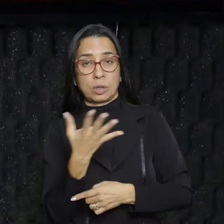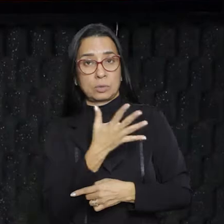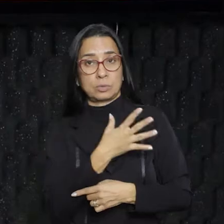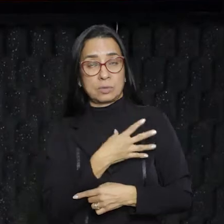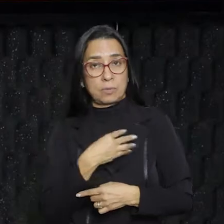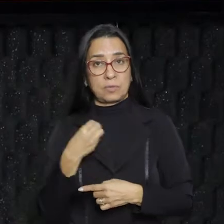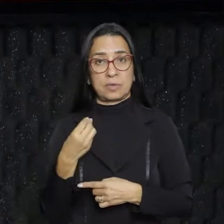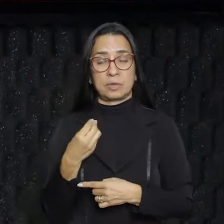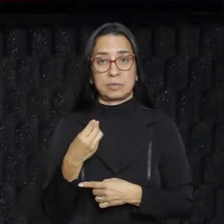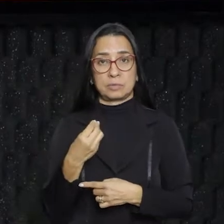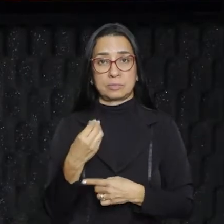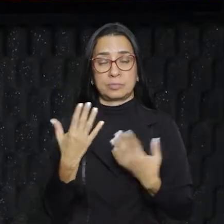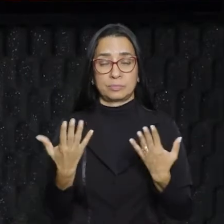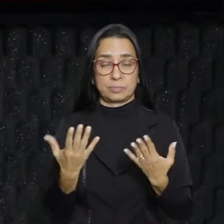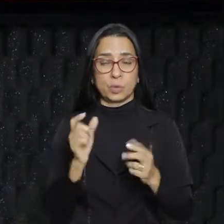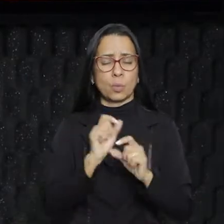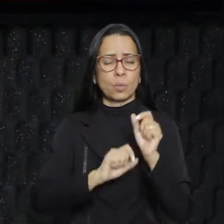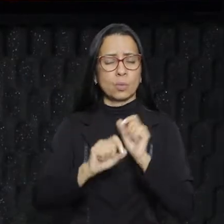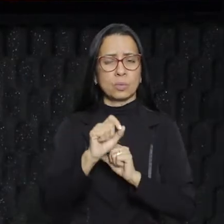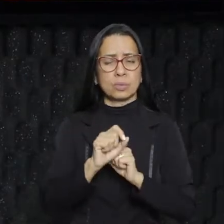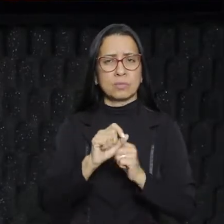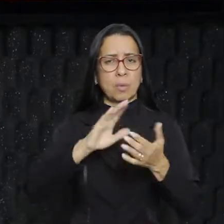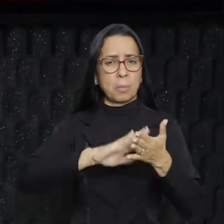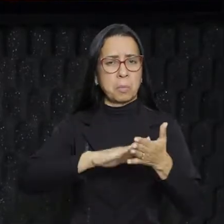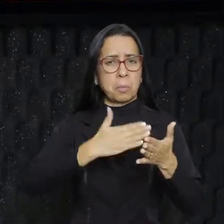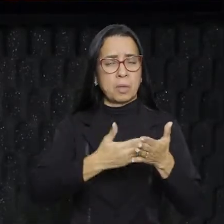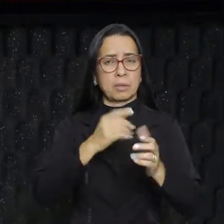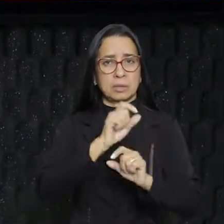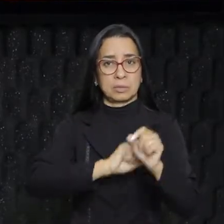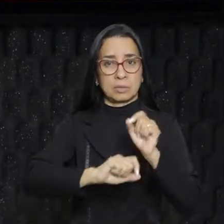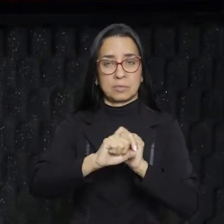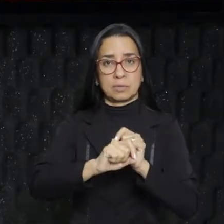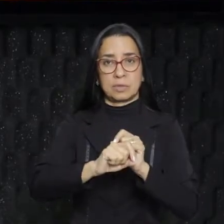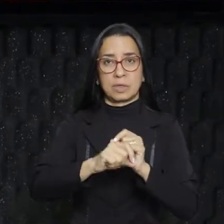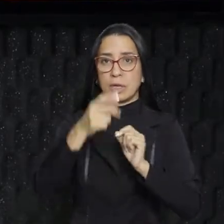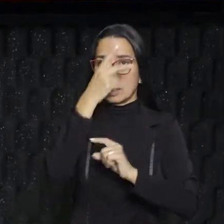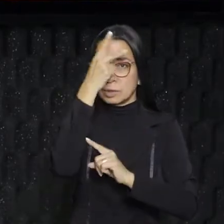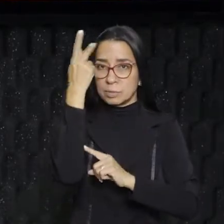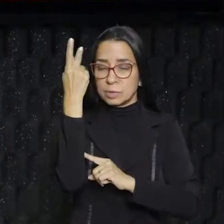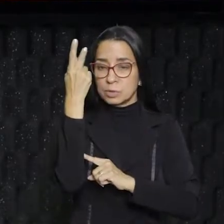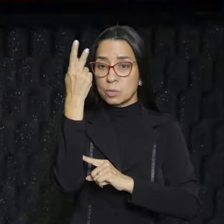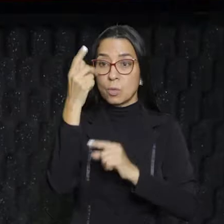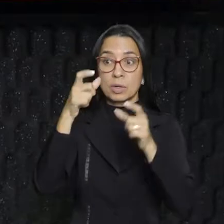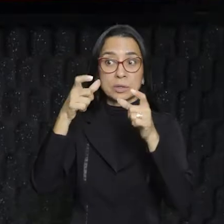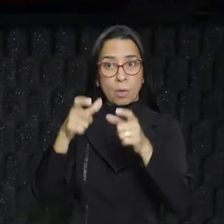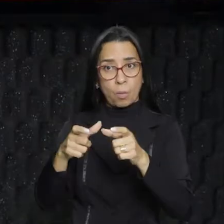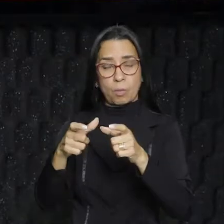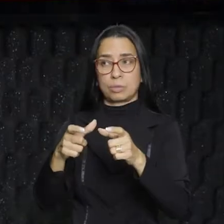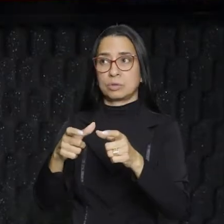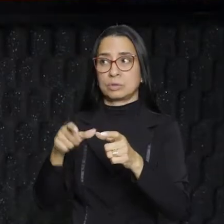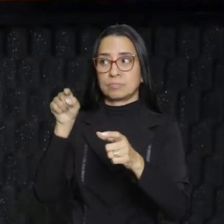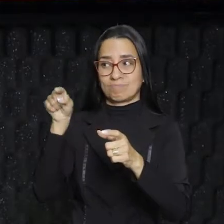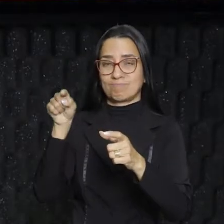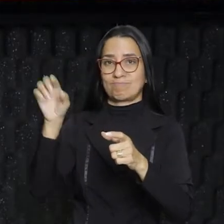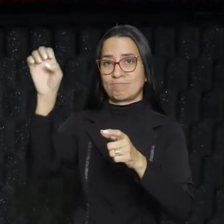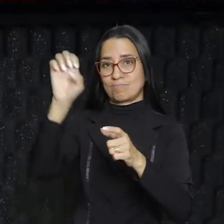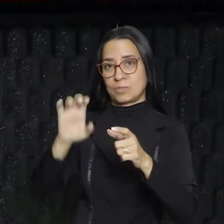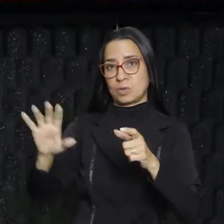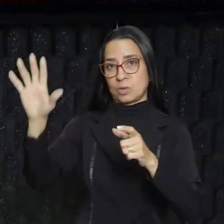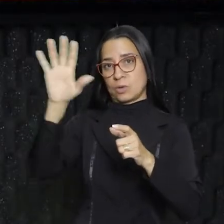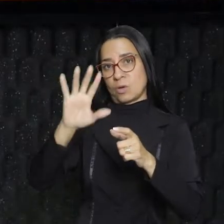Marcos, troque em miúdos, que foi o que ele me disse, que as pessoas, especificamente onde, que o comando está me dizendo, na Europa,